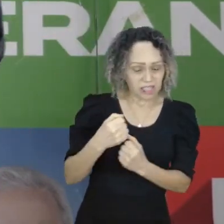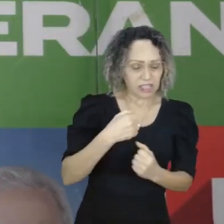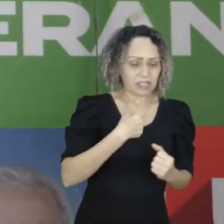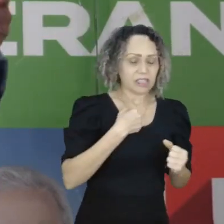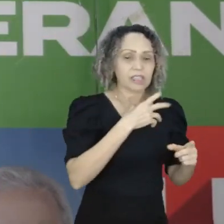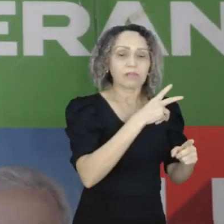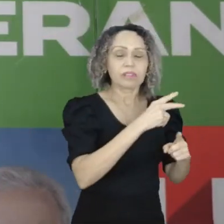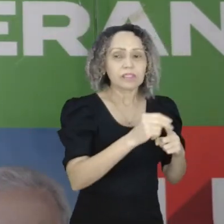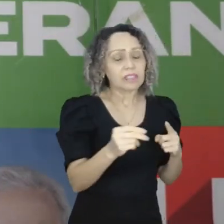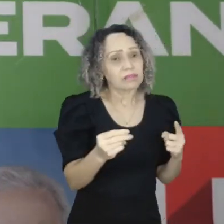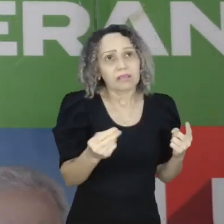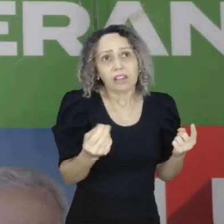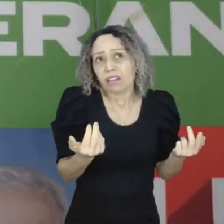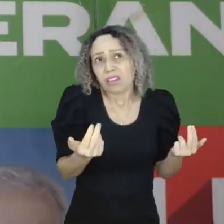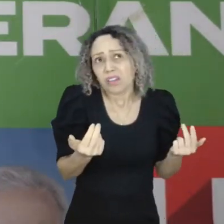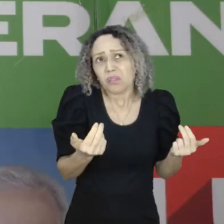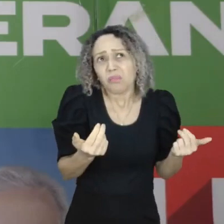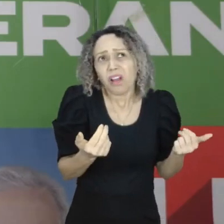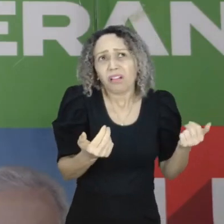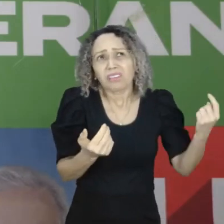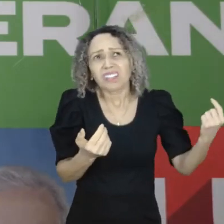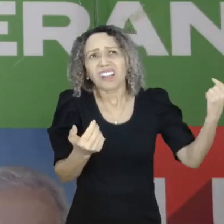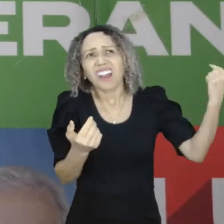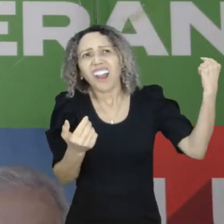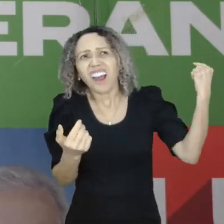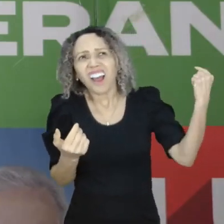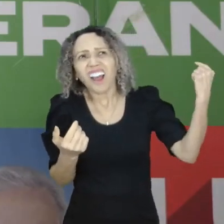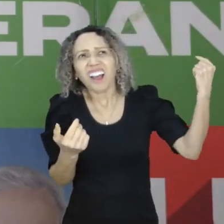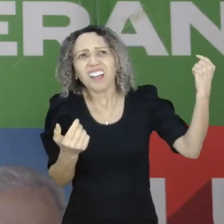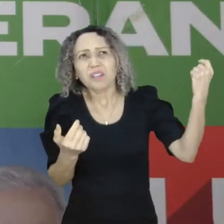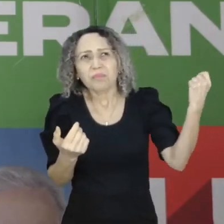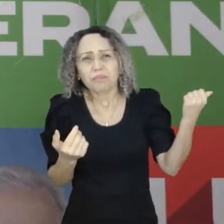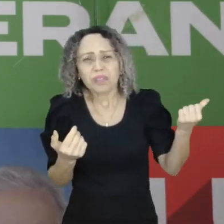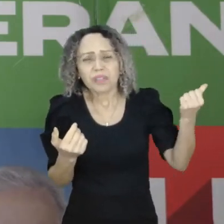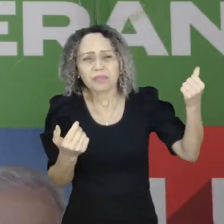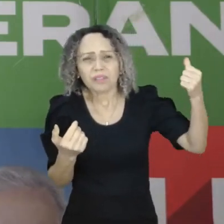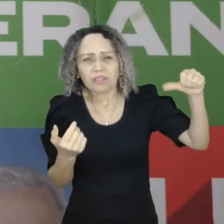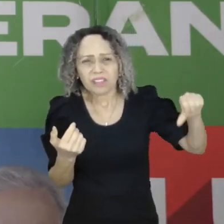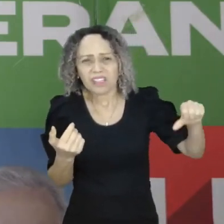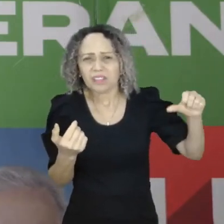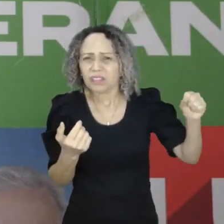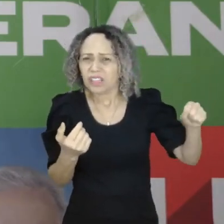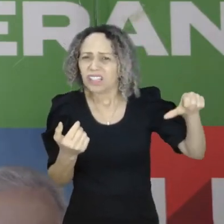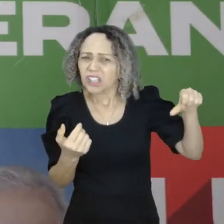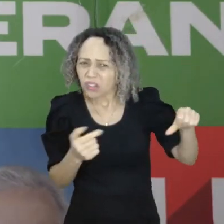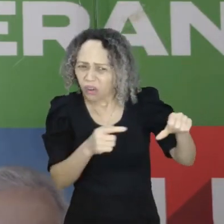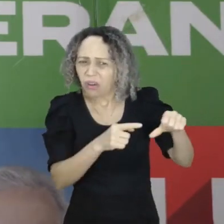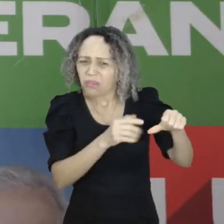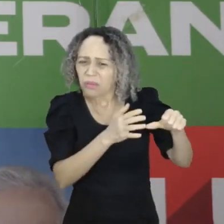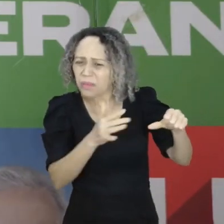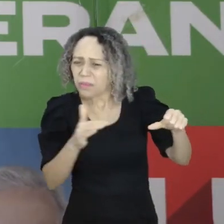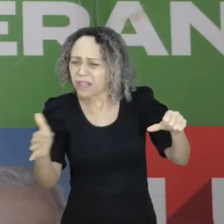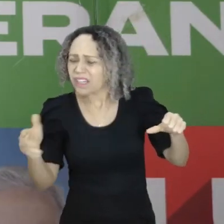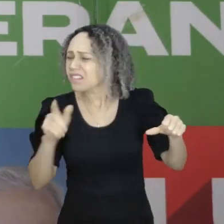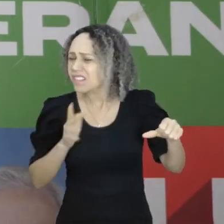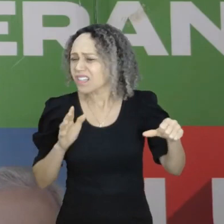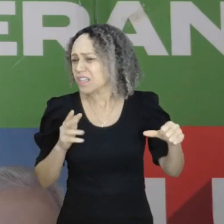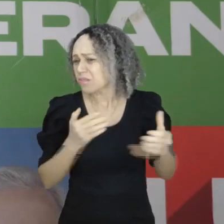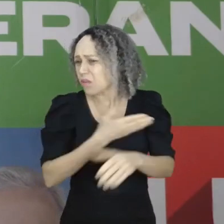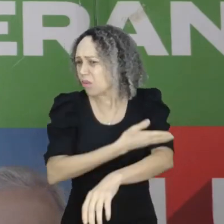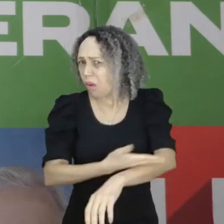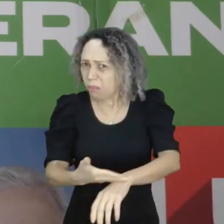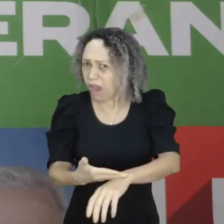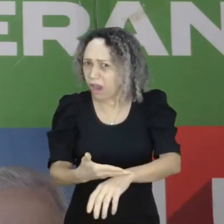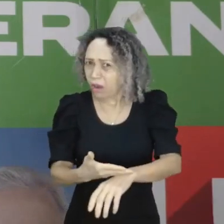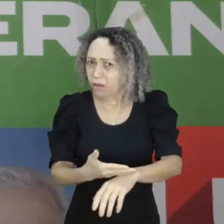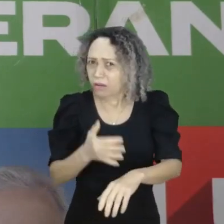pela primeira em 1989. Eu espero que ele fale isso. Veja, a suspeição que